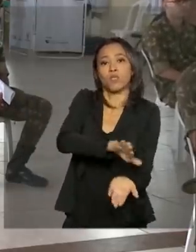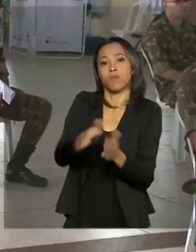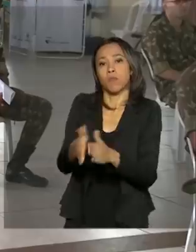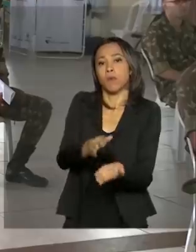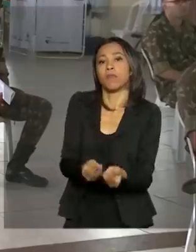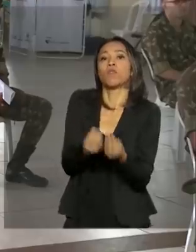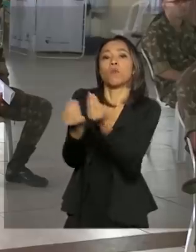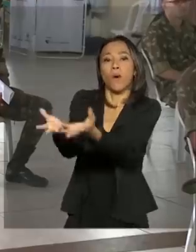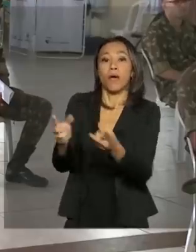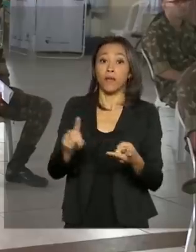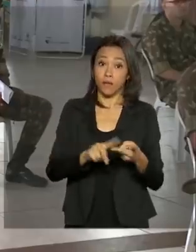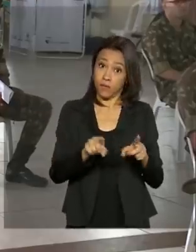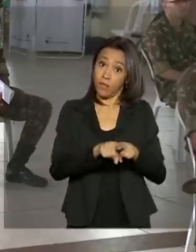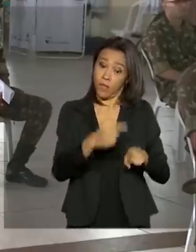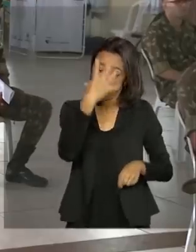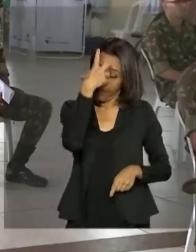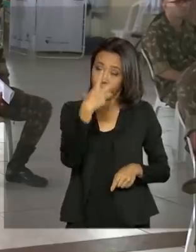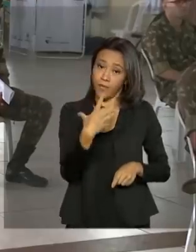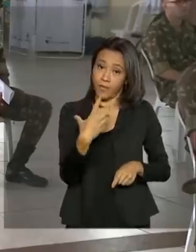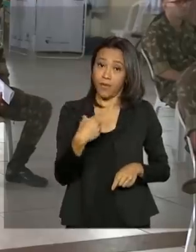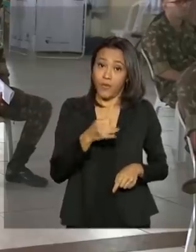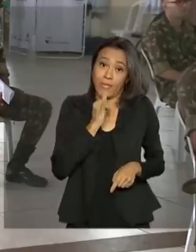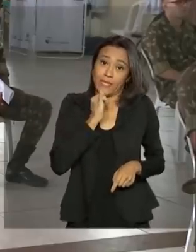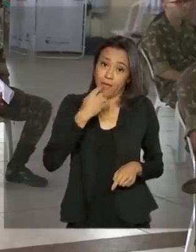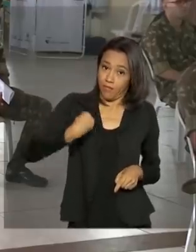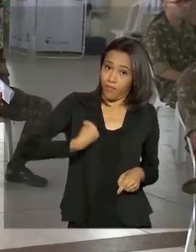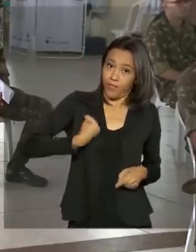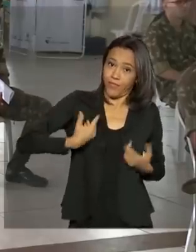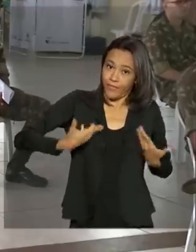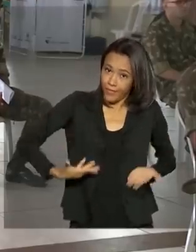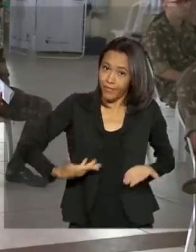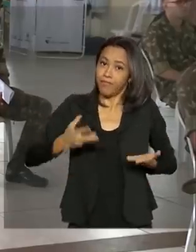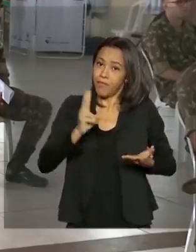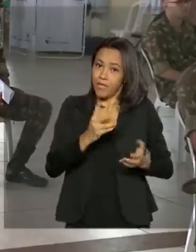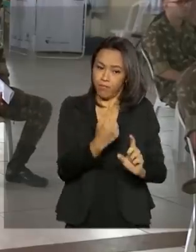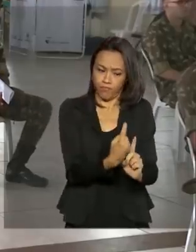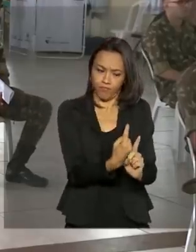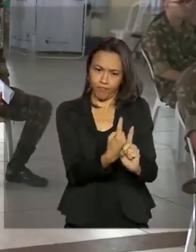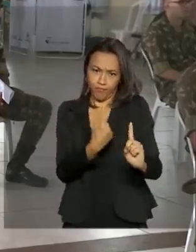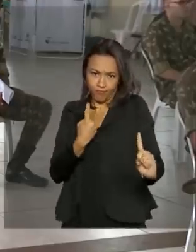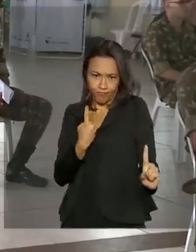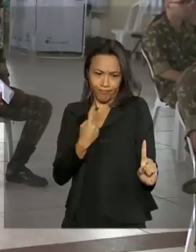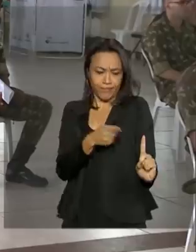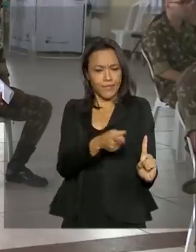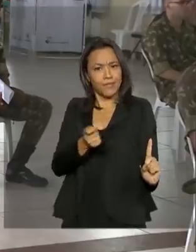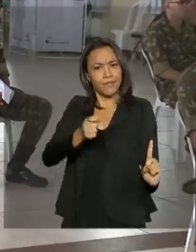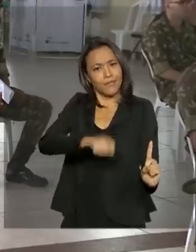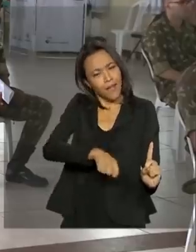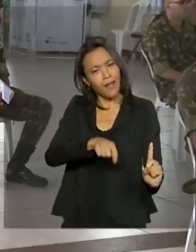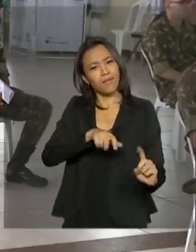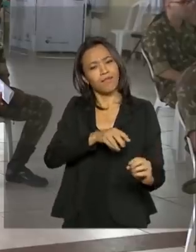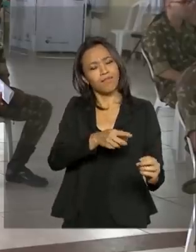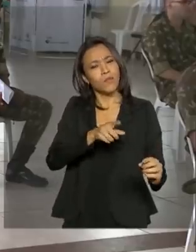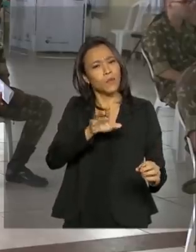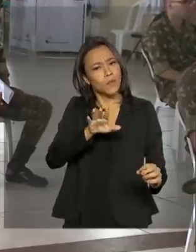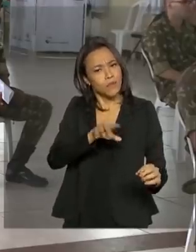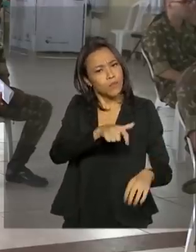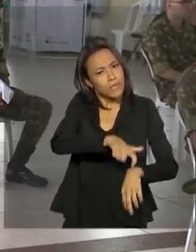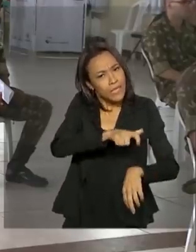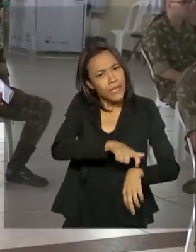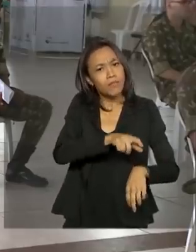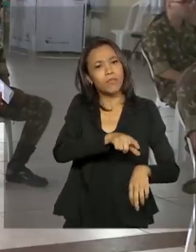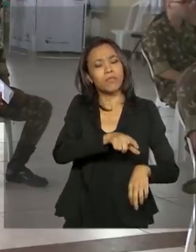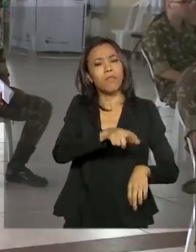exemplo. Mesmo com todas as recomendações de distanciamento social, dá para dedicar um tempo, com todo cuidado,